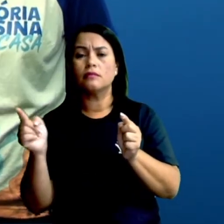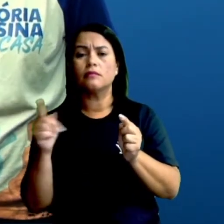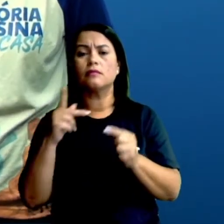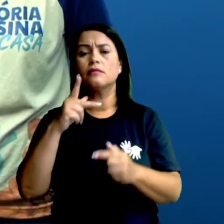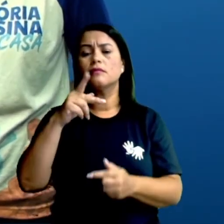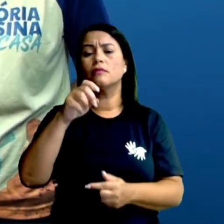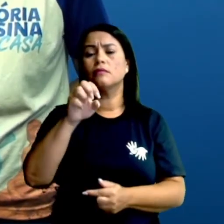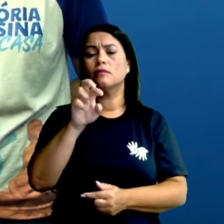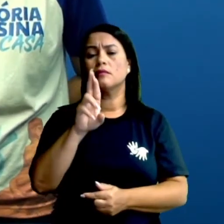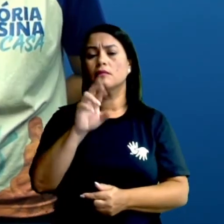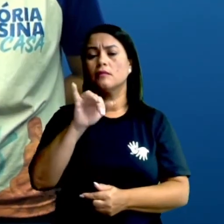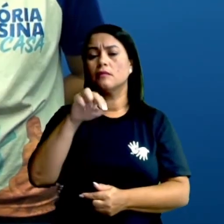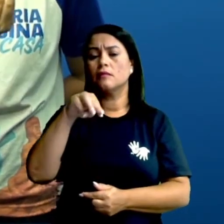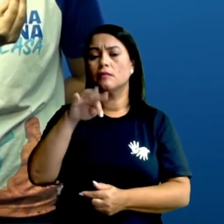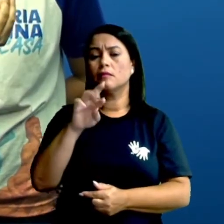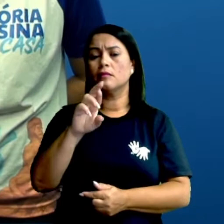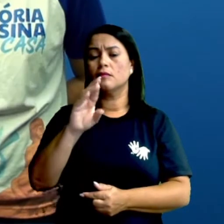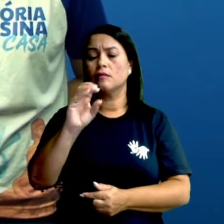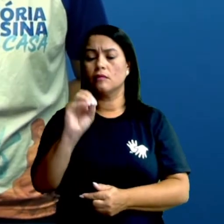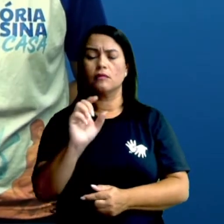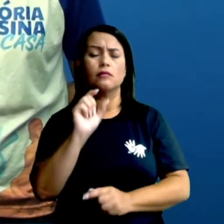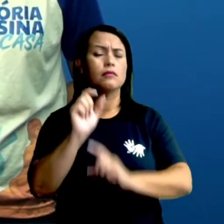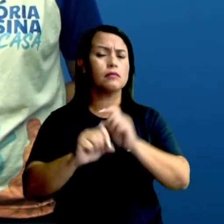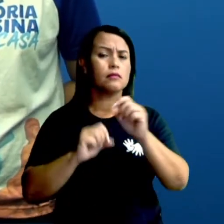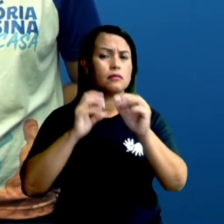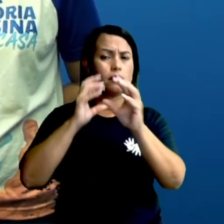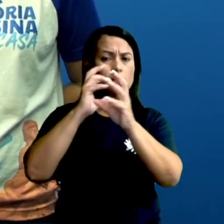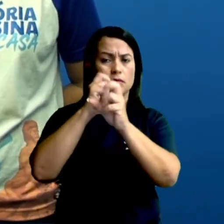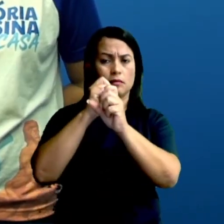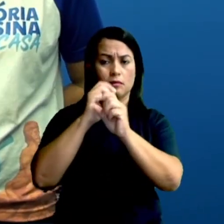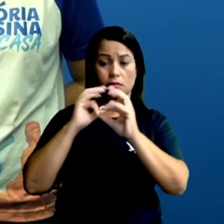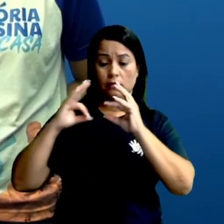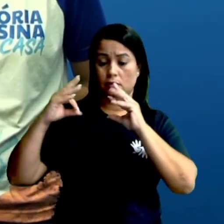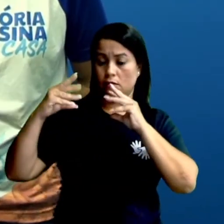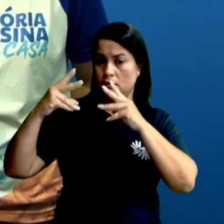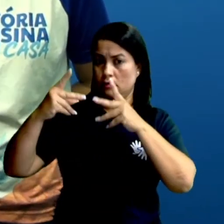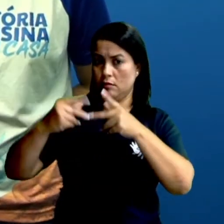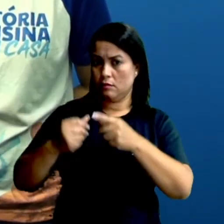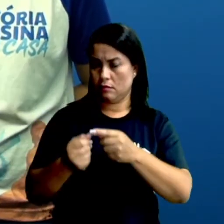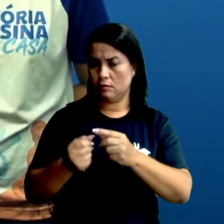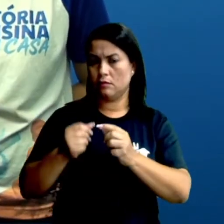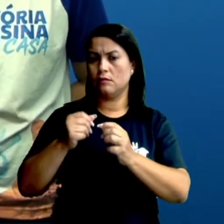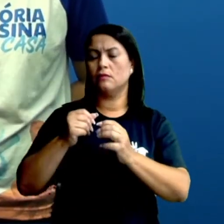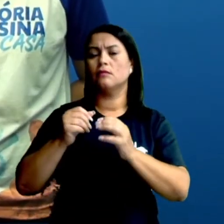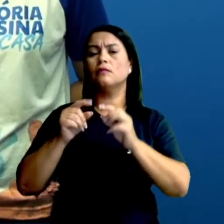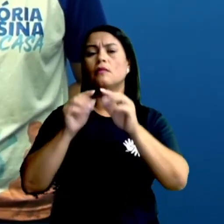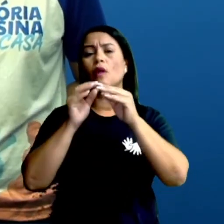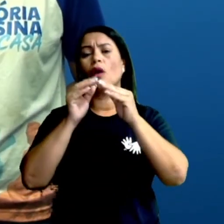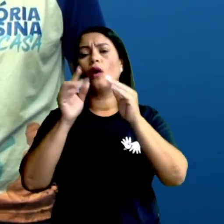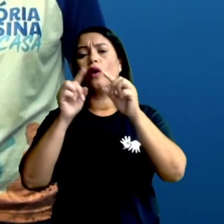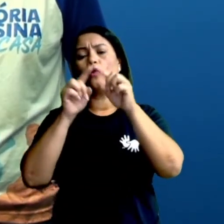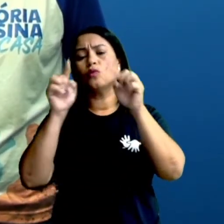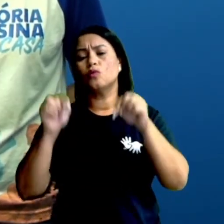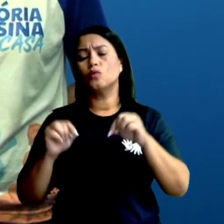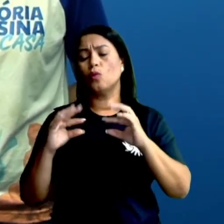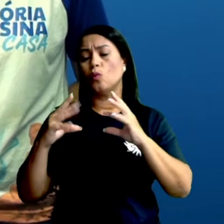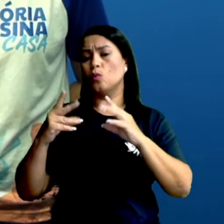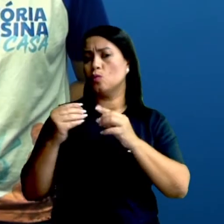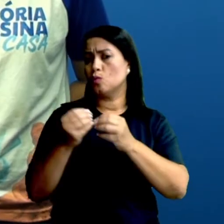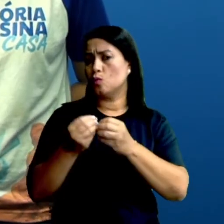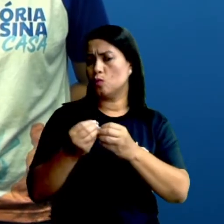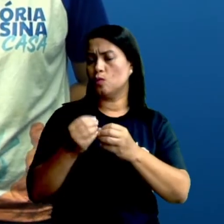que é perímetro? Perímetro é a soma de todos os lados, tá? Então, é bem simples quando nós